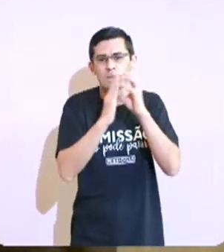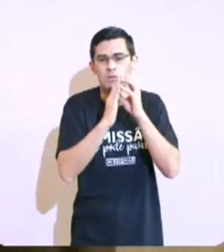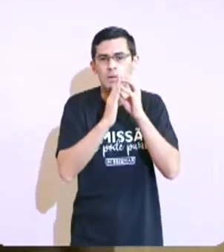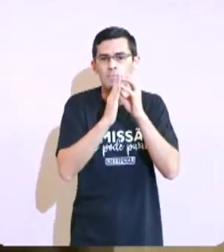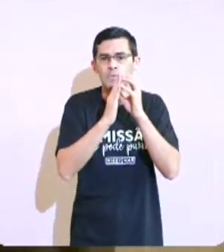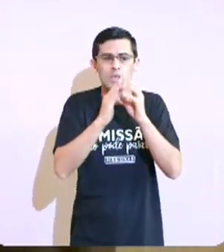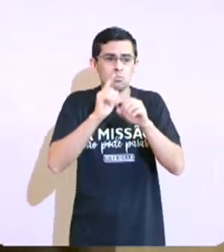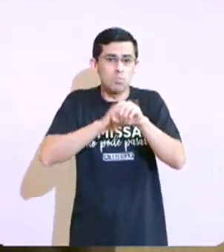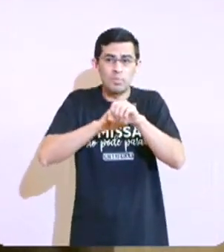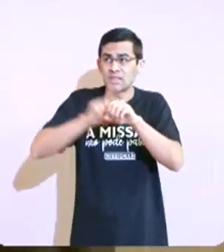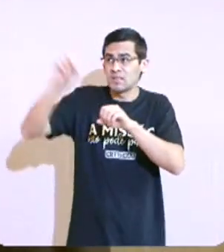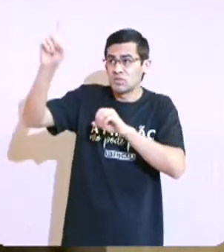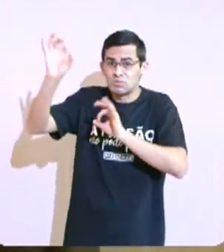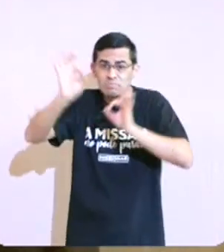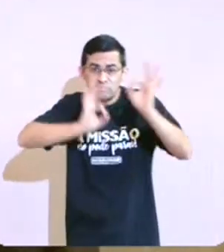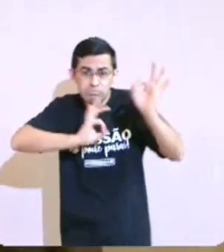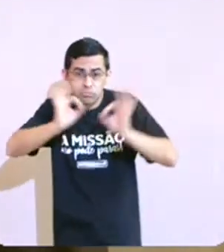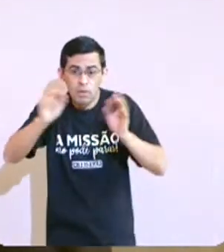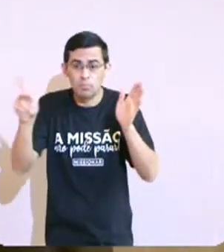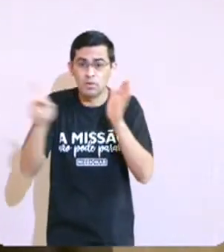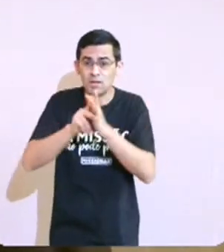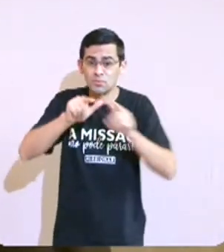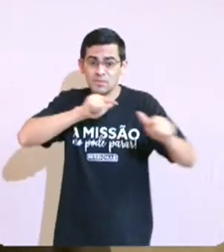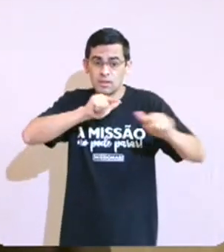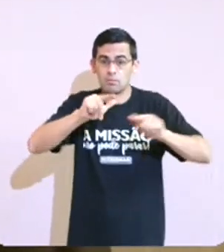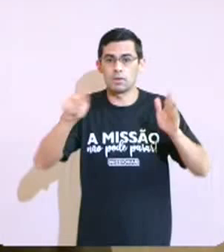detém, a obra é santa.